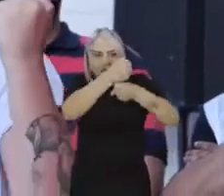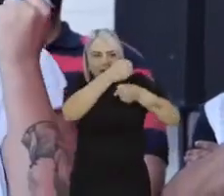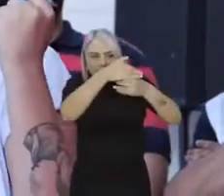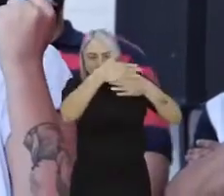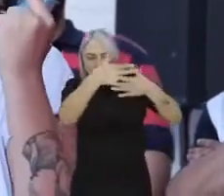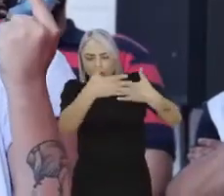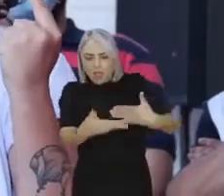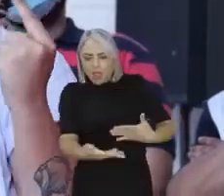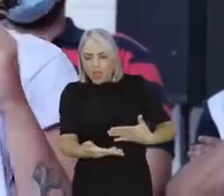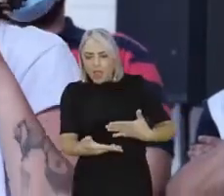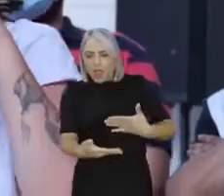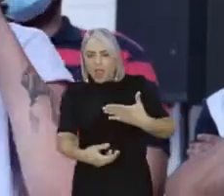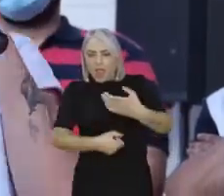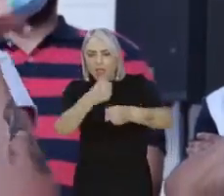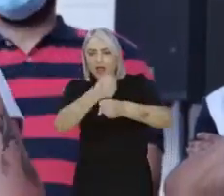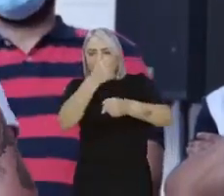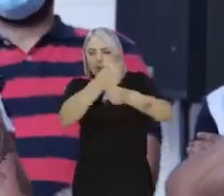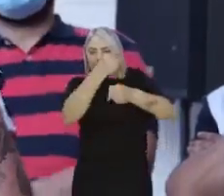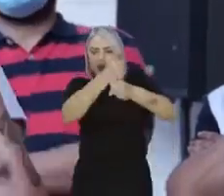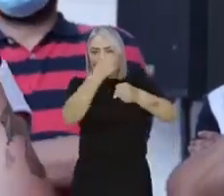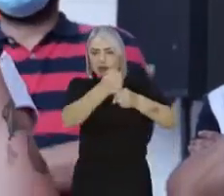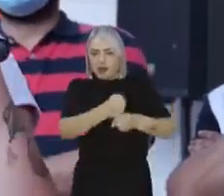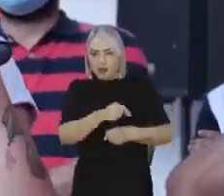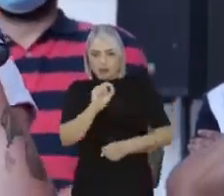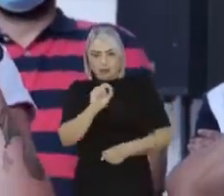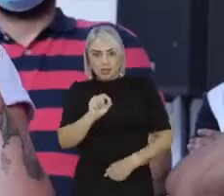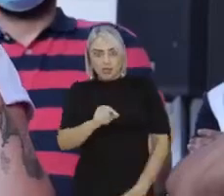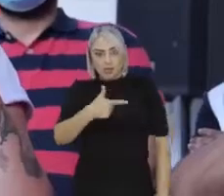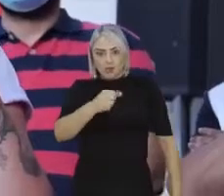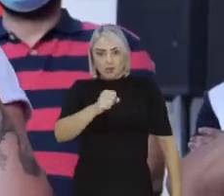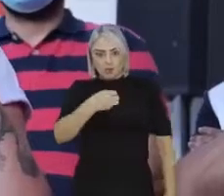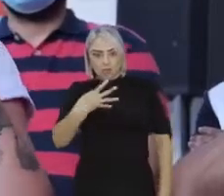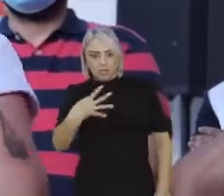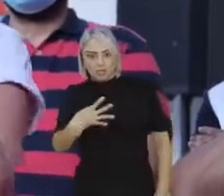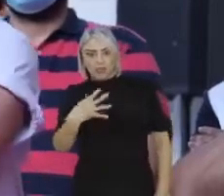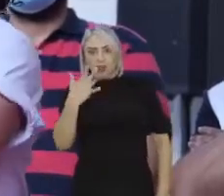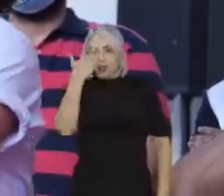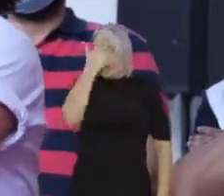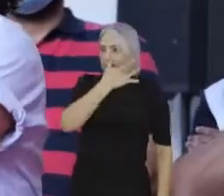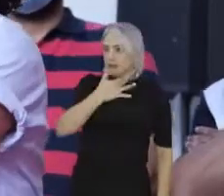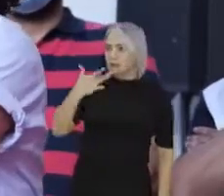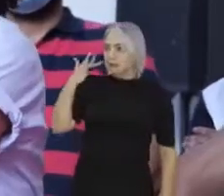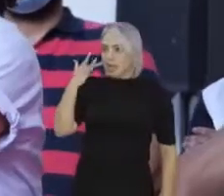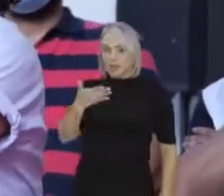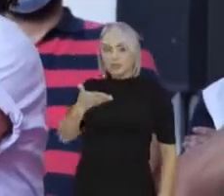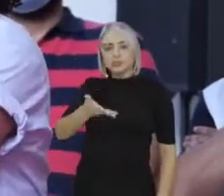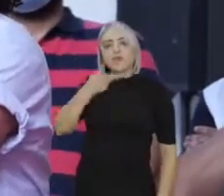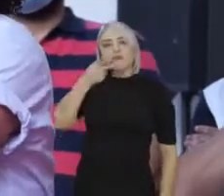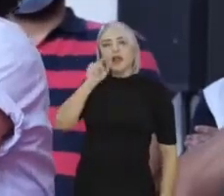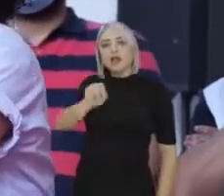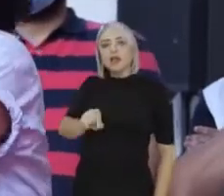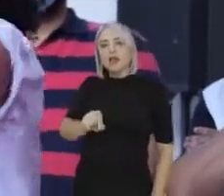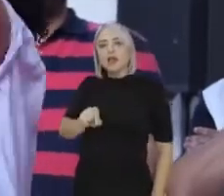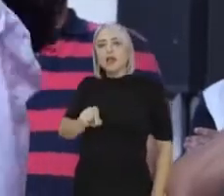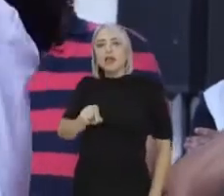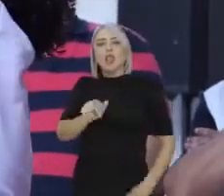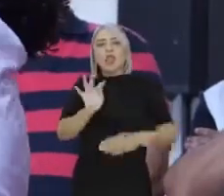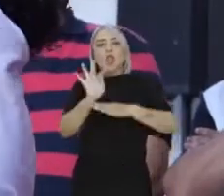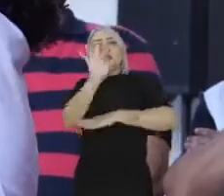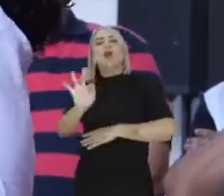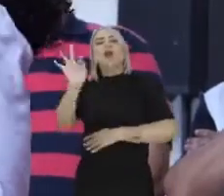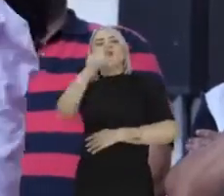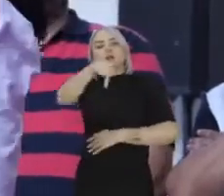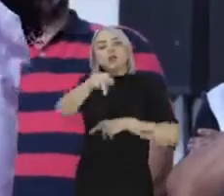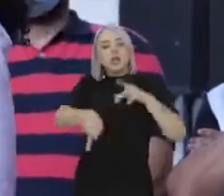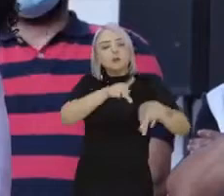construção Detec subir. Em 2014, o Haddad apareceu aqui e eu disse, bota uma faculdade para o povo daqui. E tá